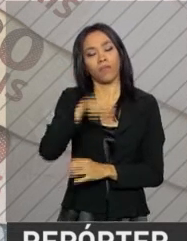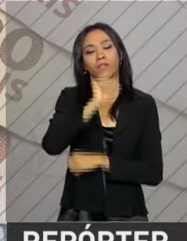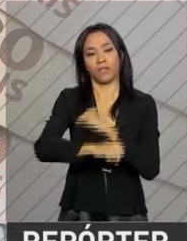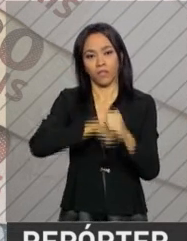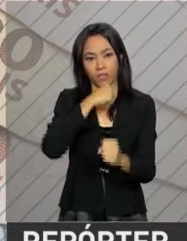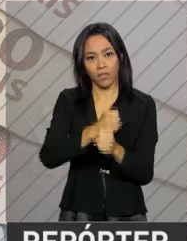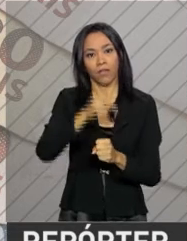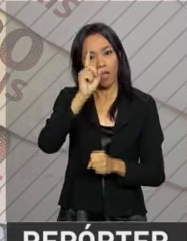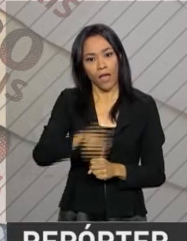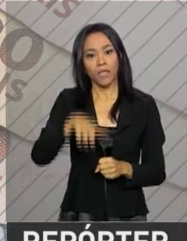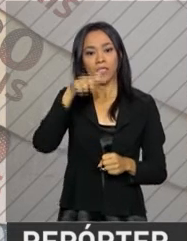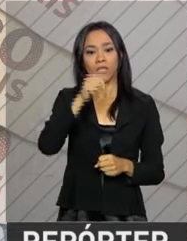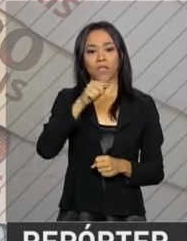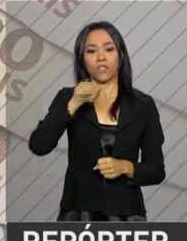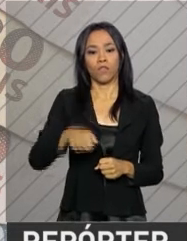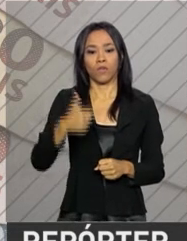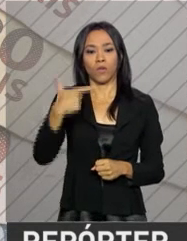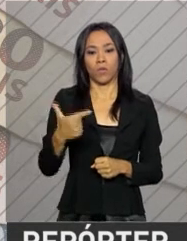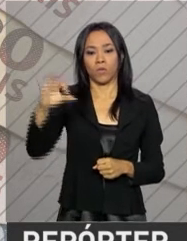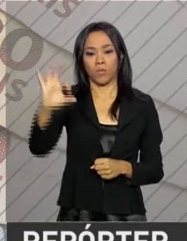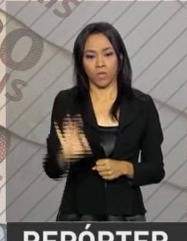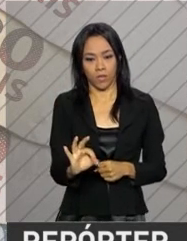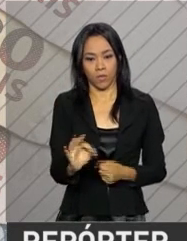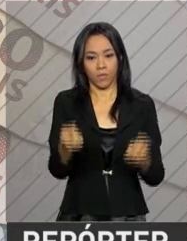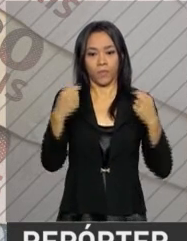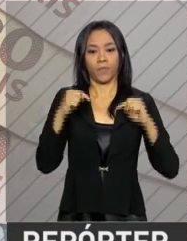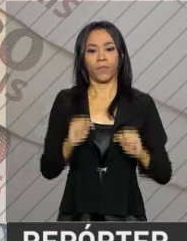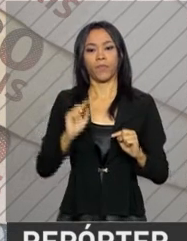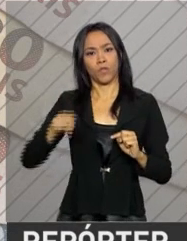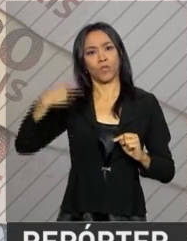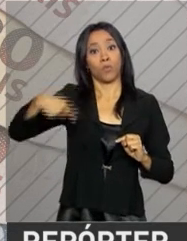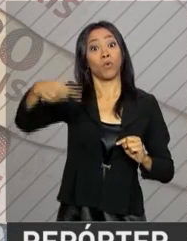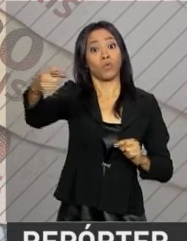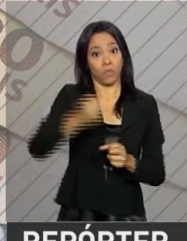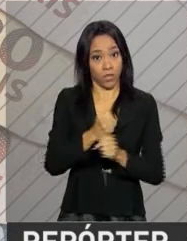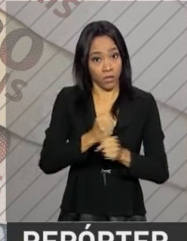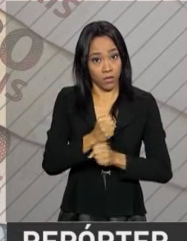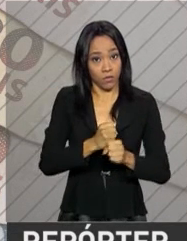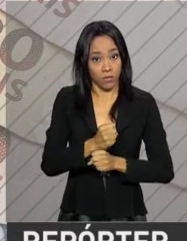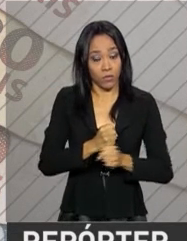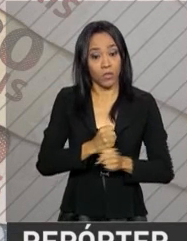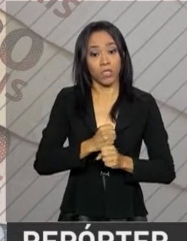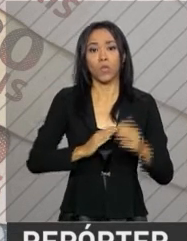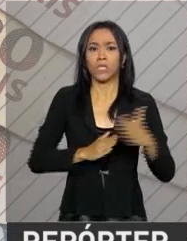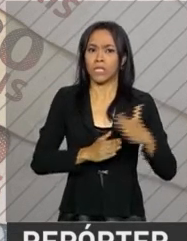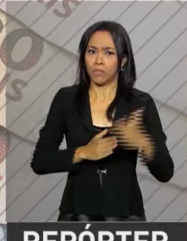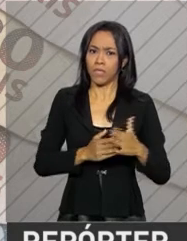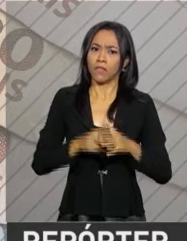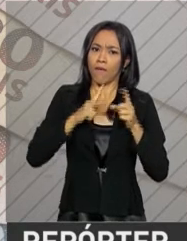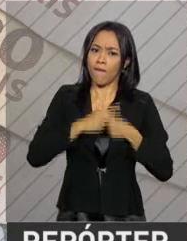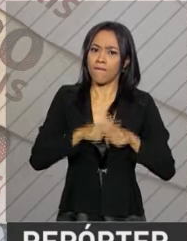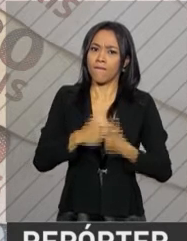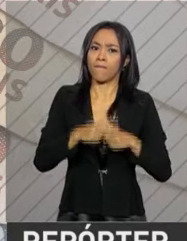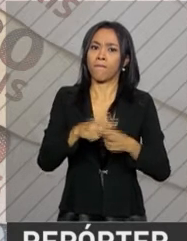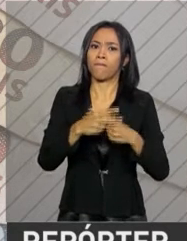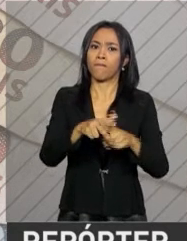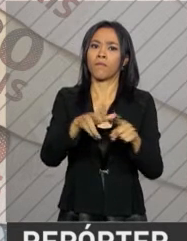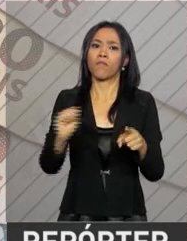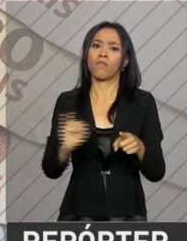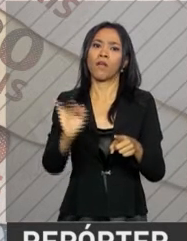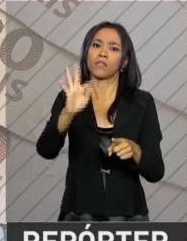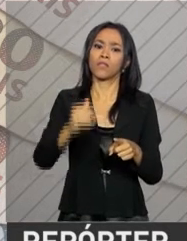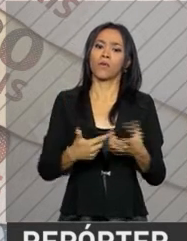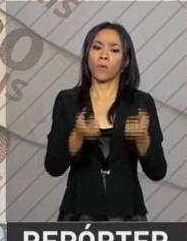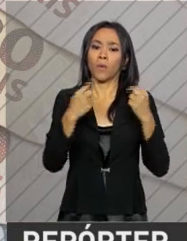que é de 7,2 por cento nos anos seguintes os limites serão corrigidos pela inflação acumulada em